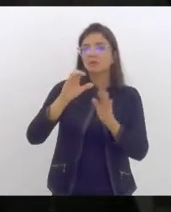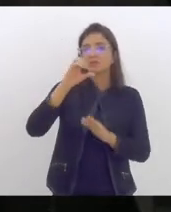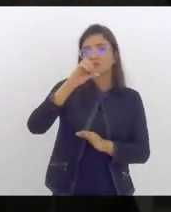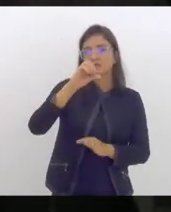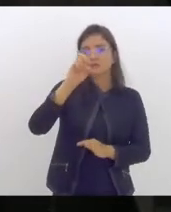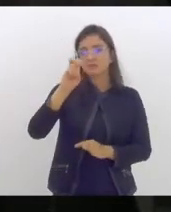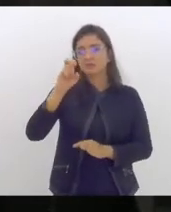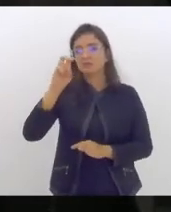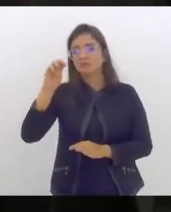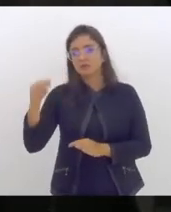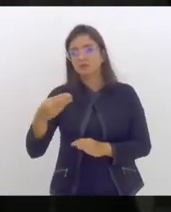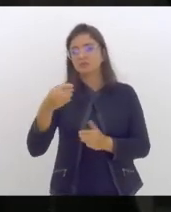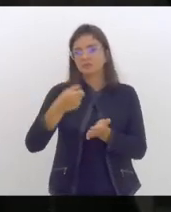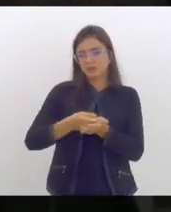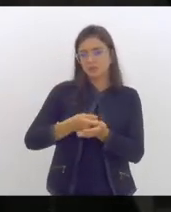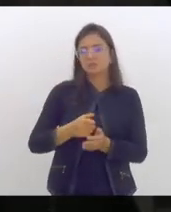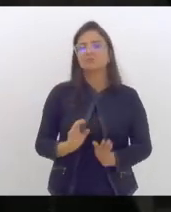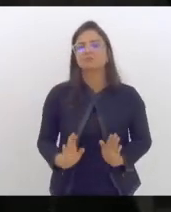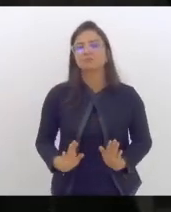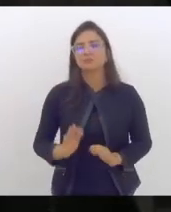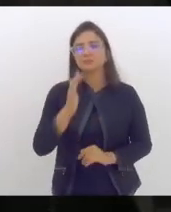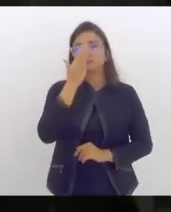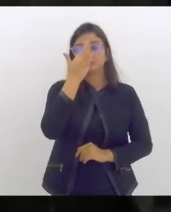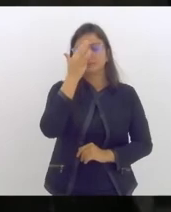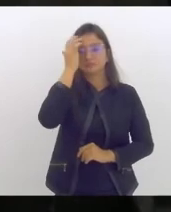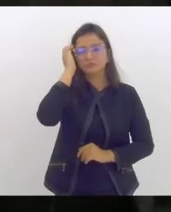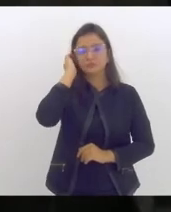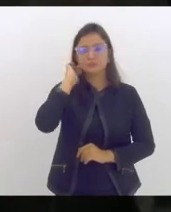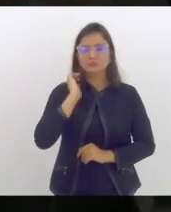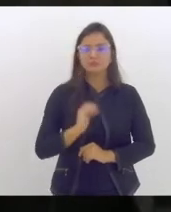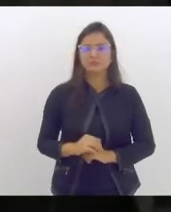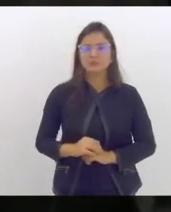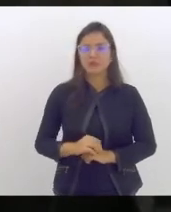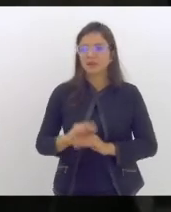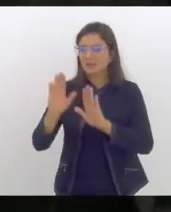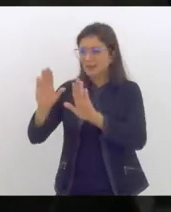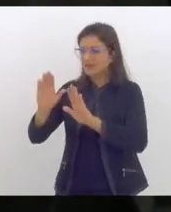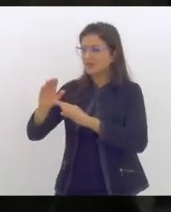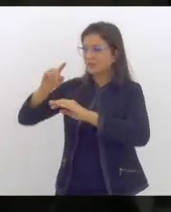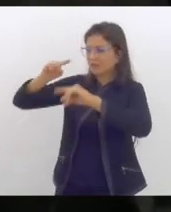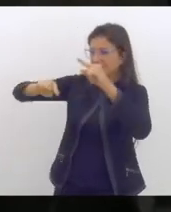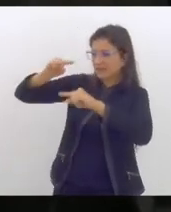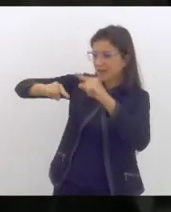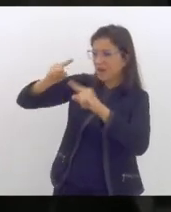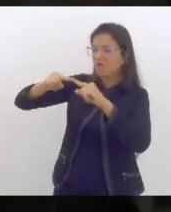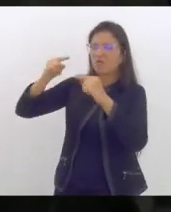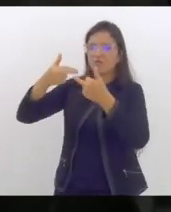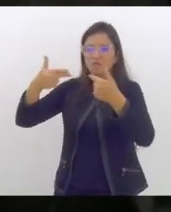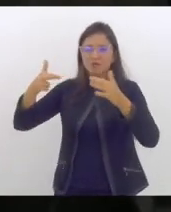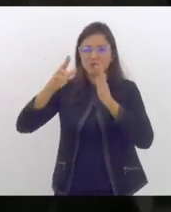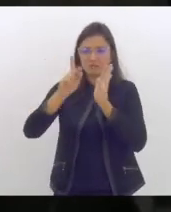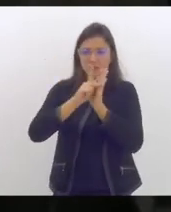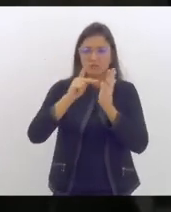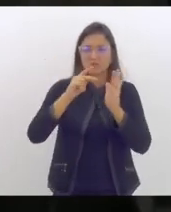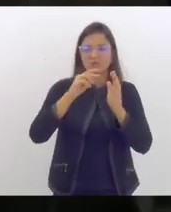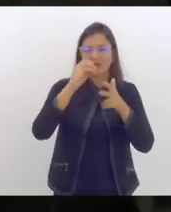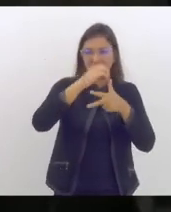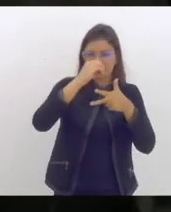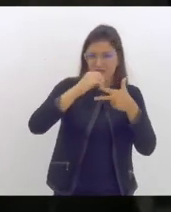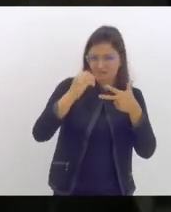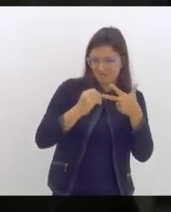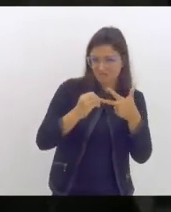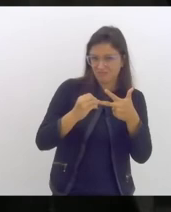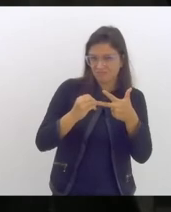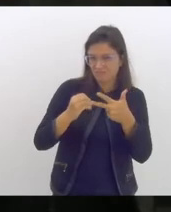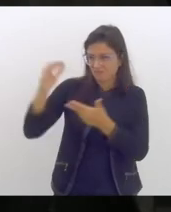milhões pagos. E a aquisição do kit material didático para o Enem,